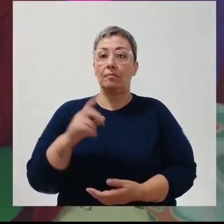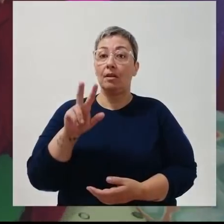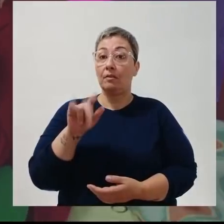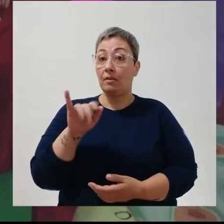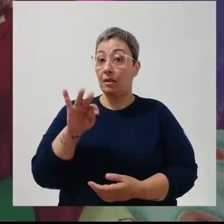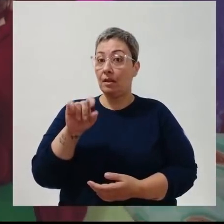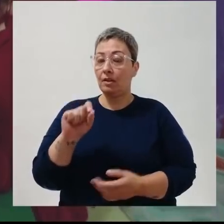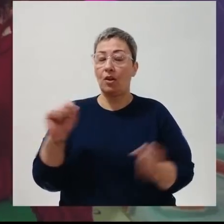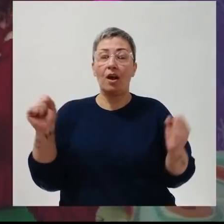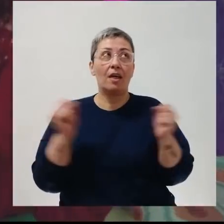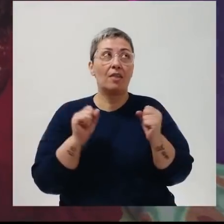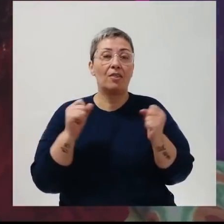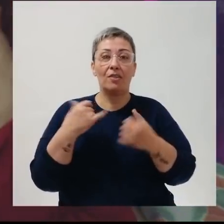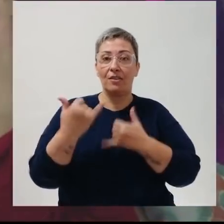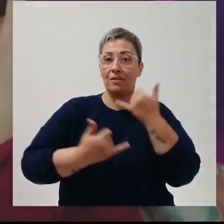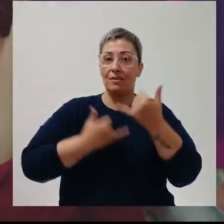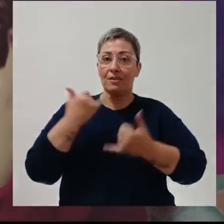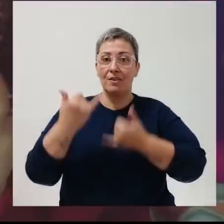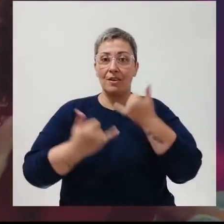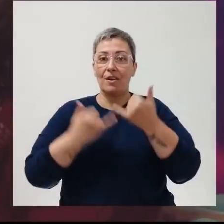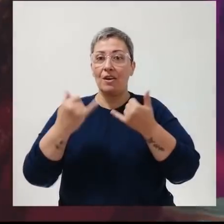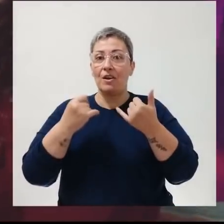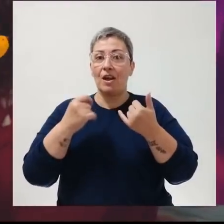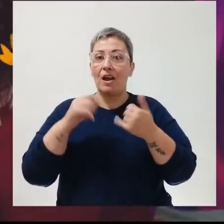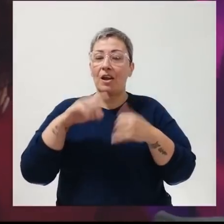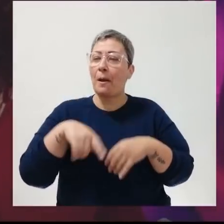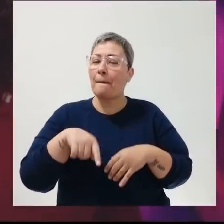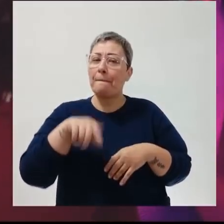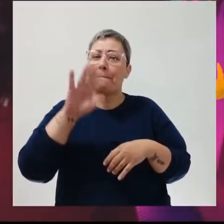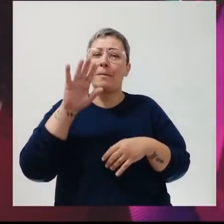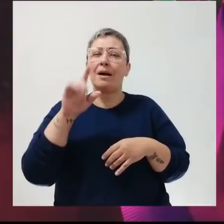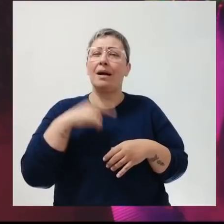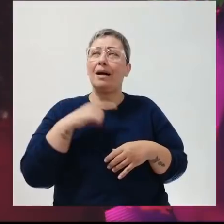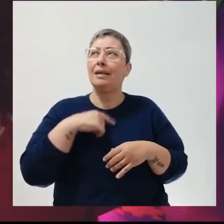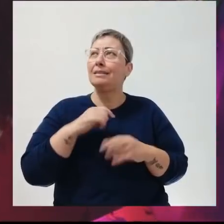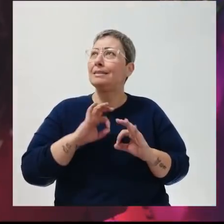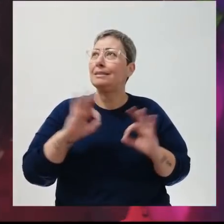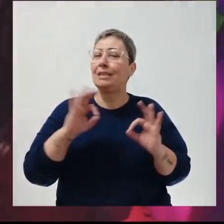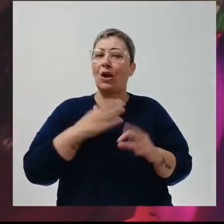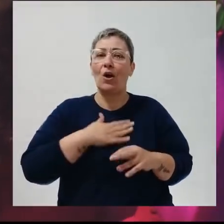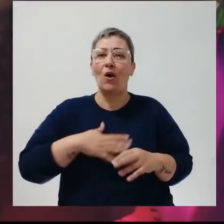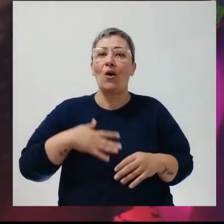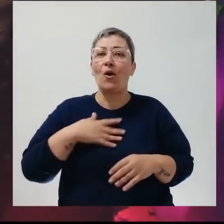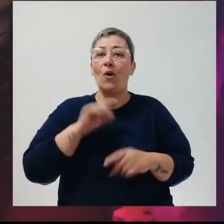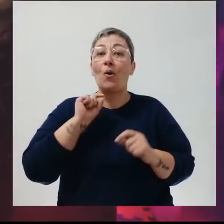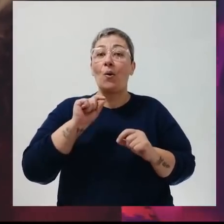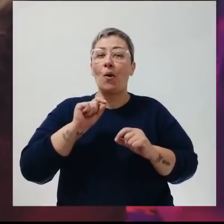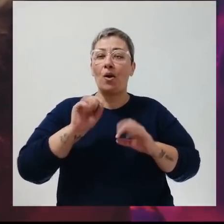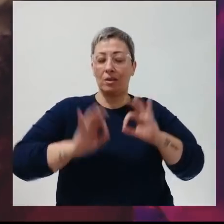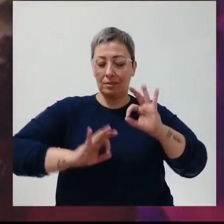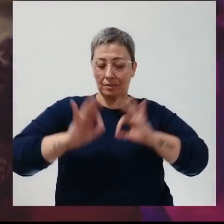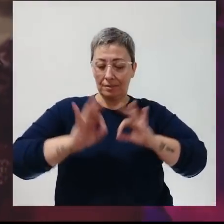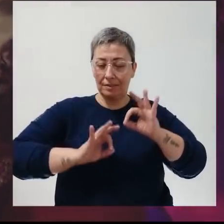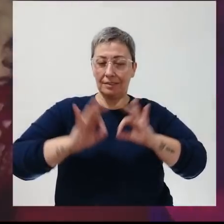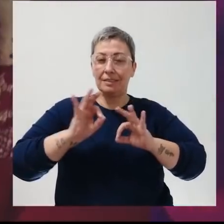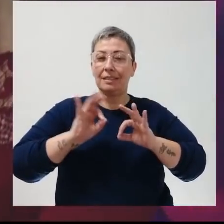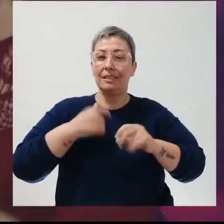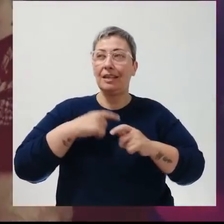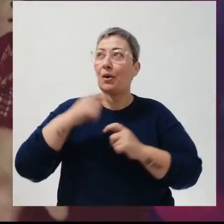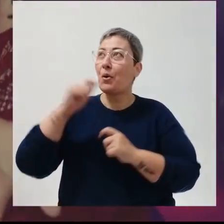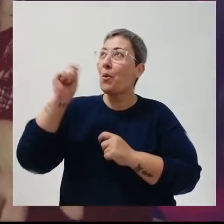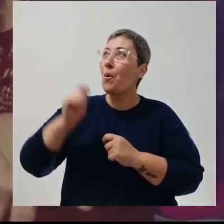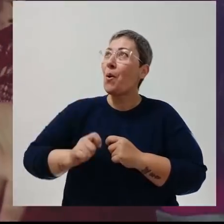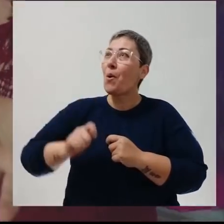Vitor adora brincar e entre suas brincadeiras favoritas está fazer e